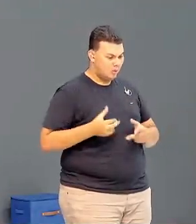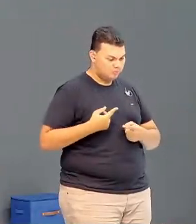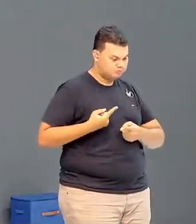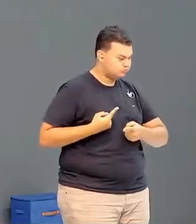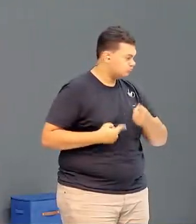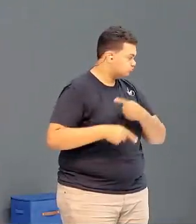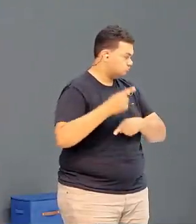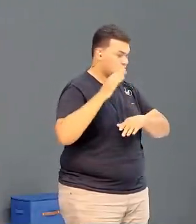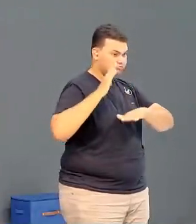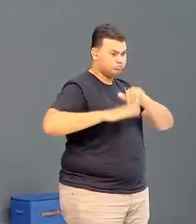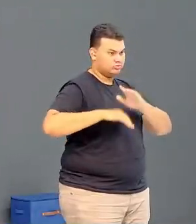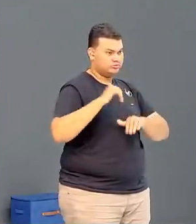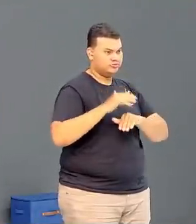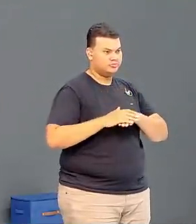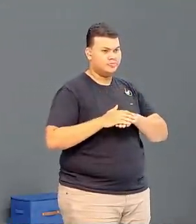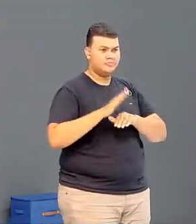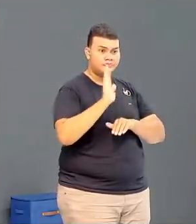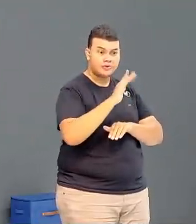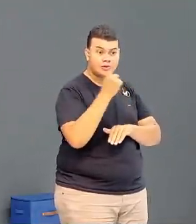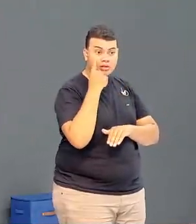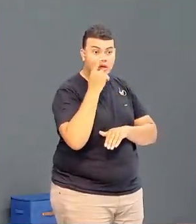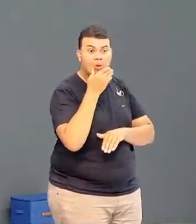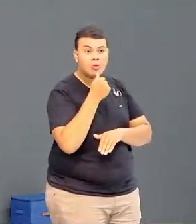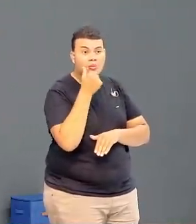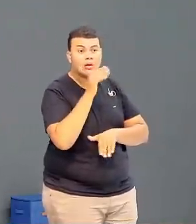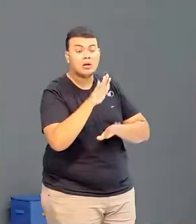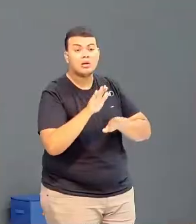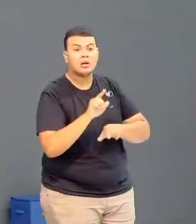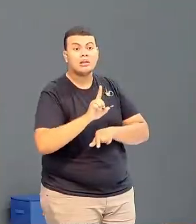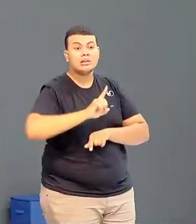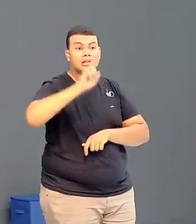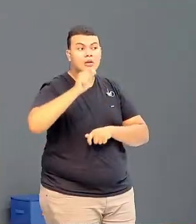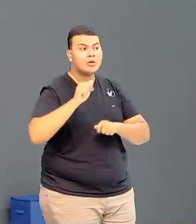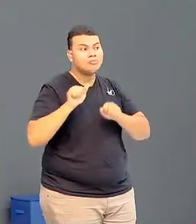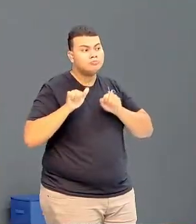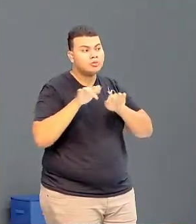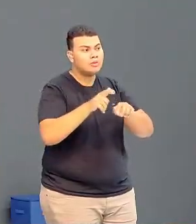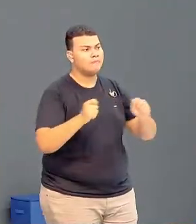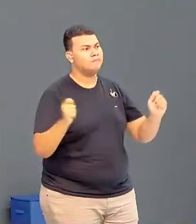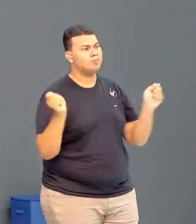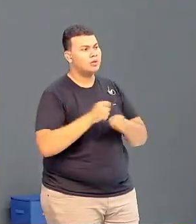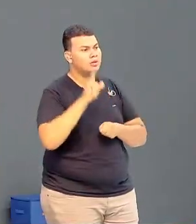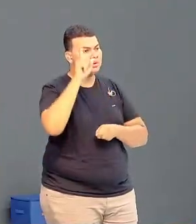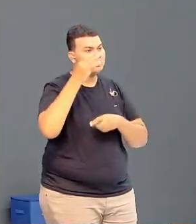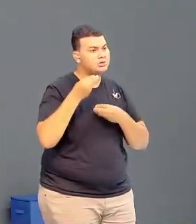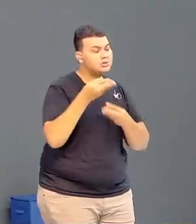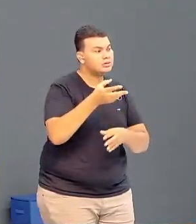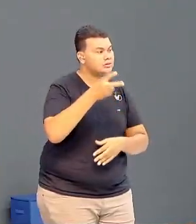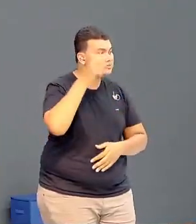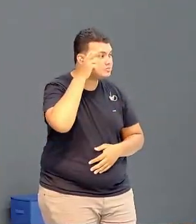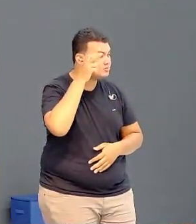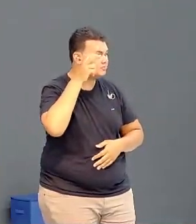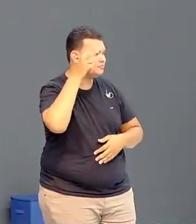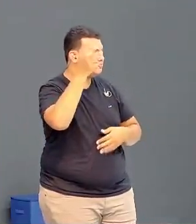prosperidade profissional. Meu irmão, minha irmã, Deus te fez capaz, Deus te deu inteligência.